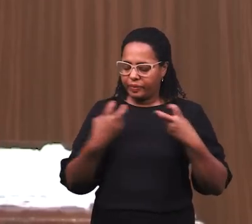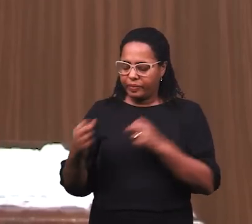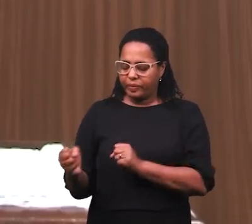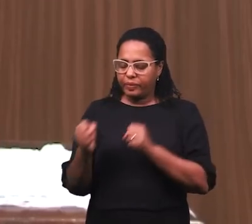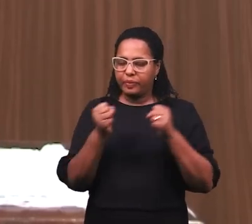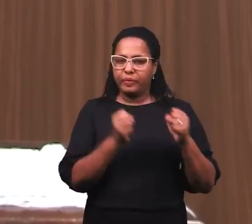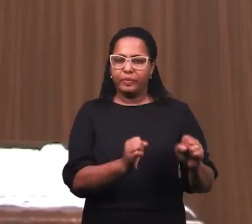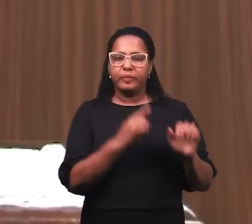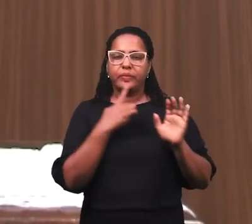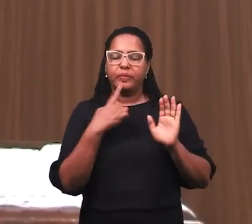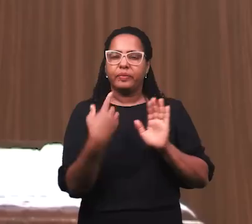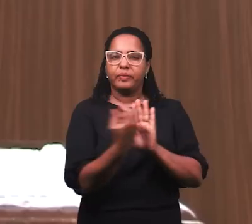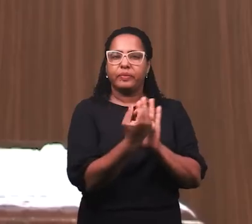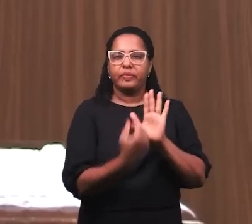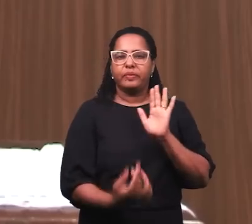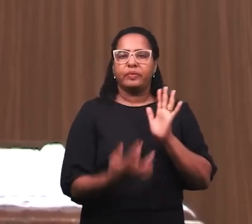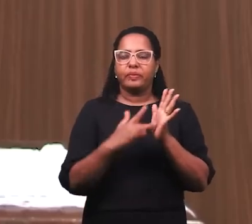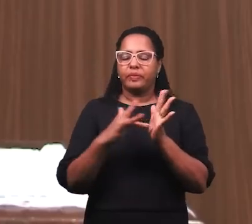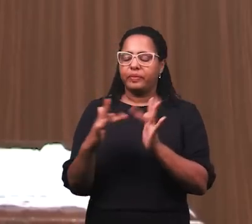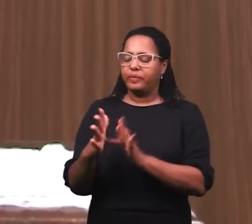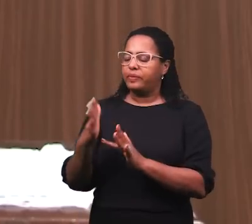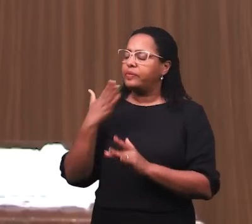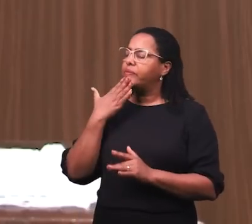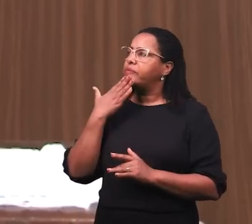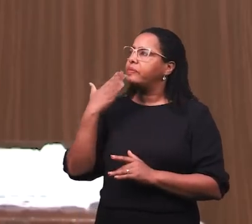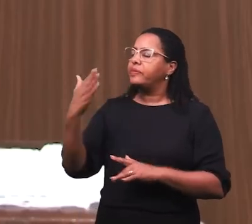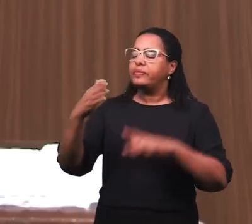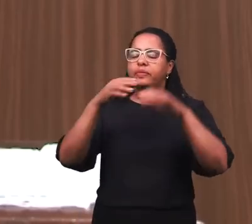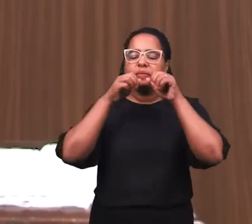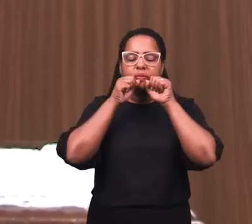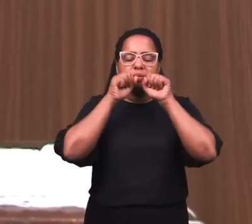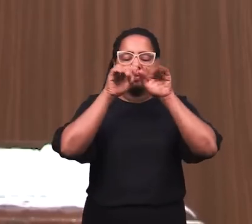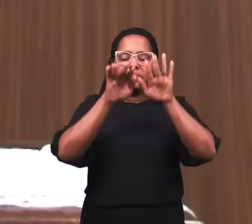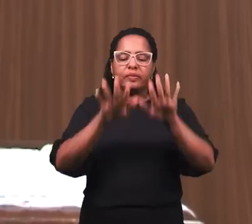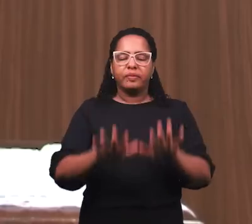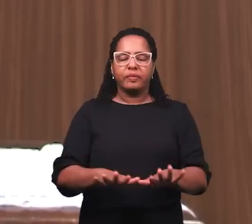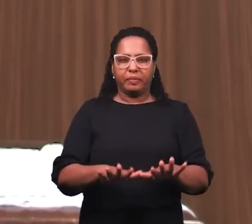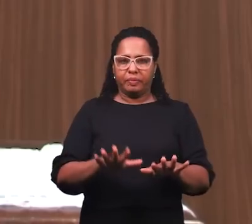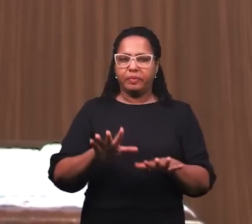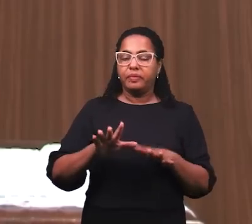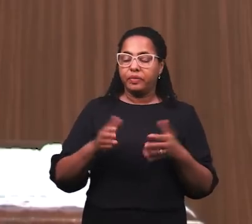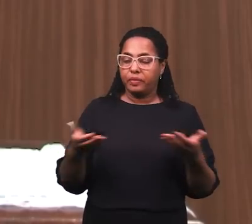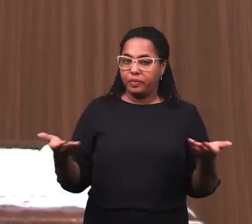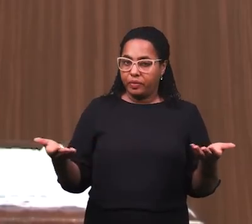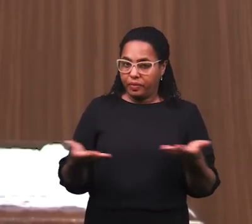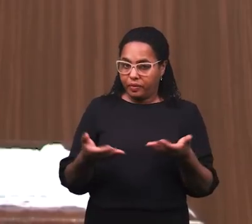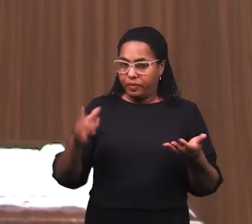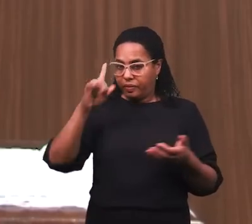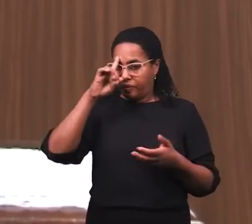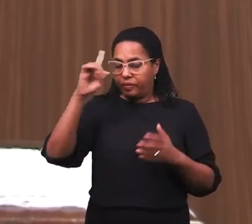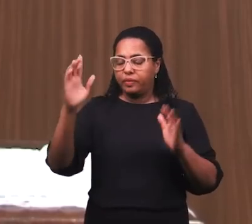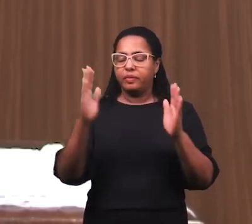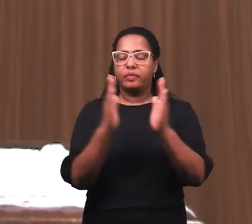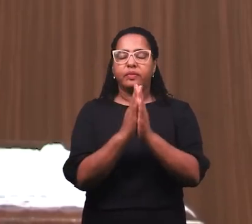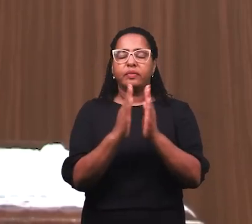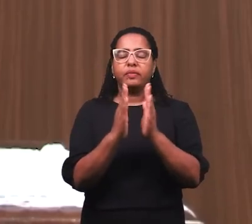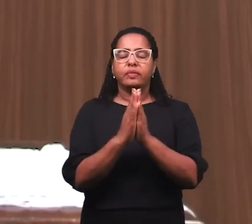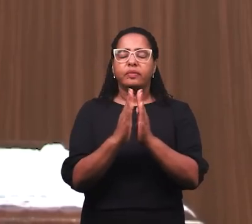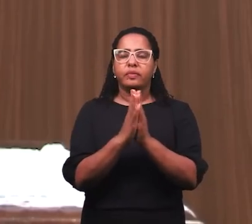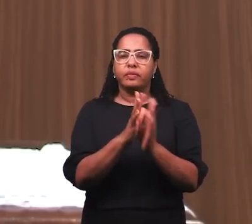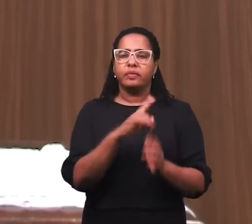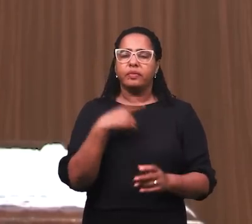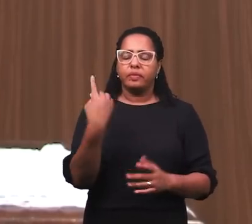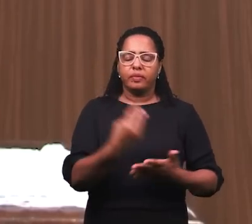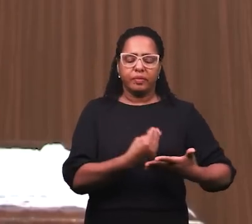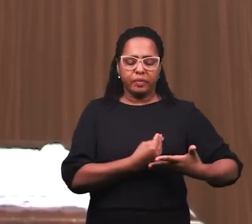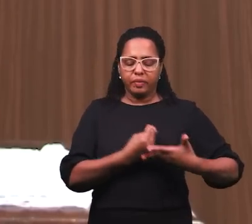Senhor, nós clamamos pelo poder e a vida que há no sangue de Jesus, suplicando a Deus sobre nós a tua bênção, neste dia,